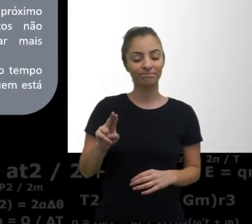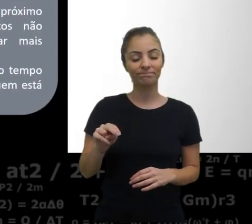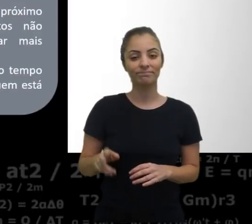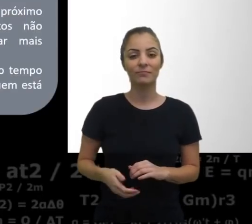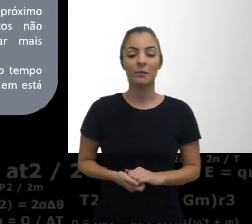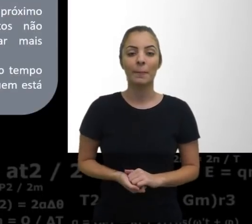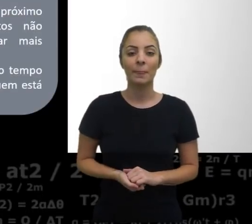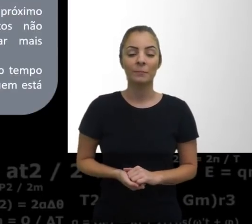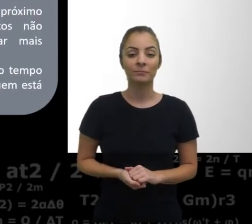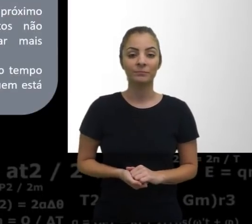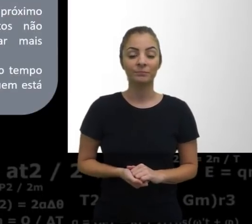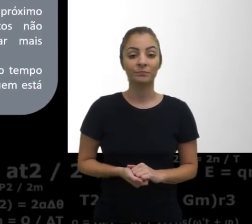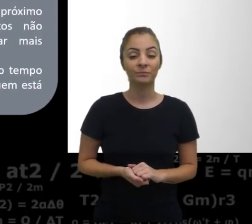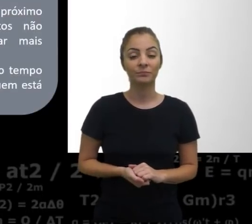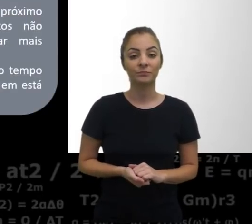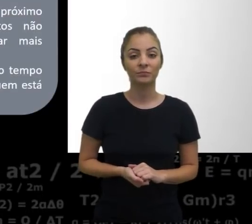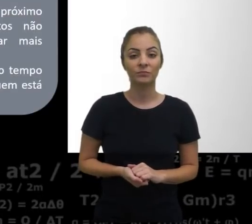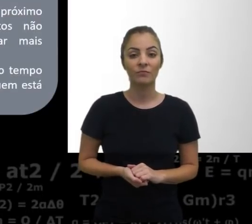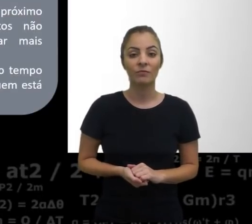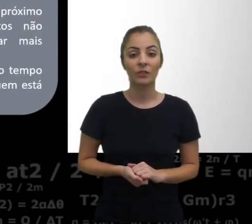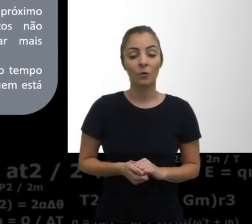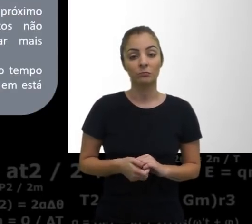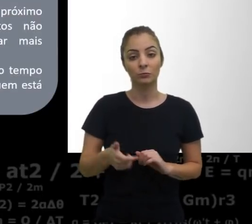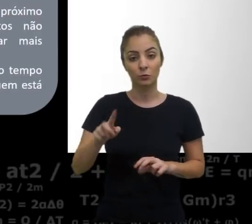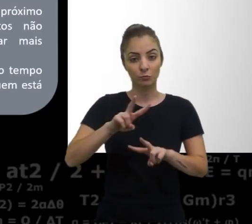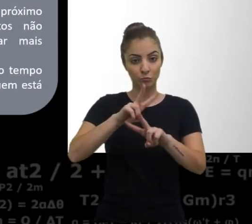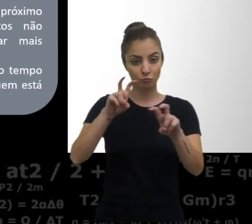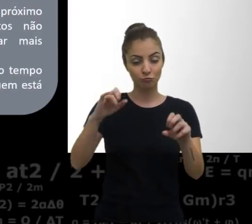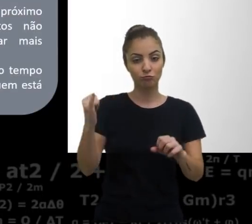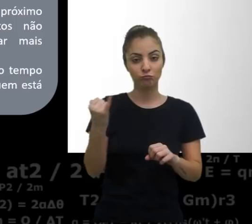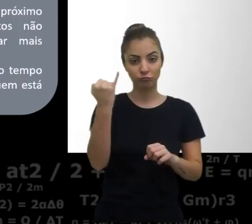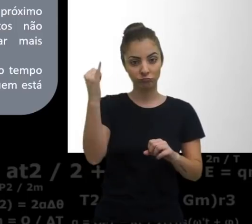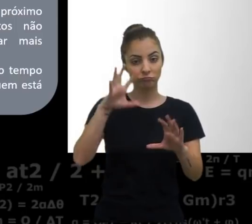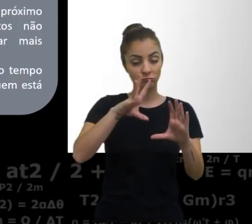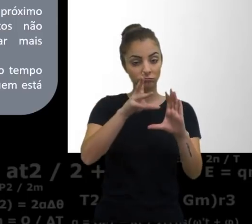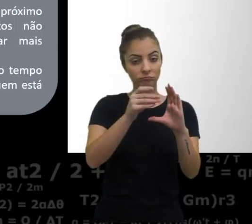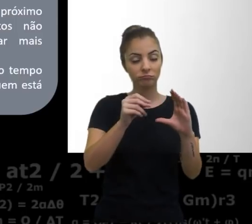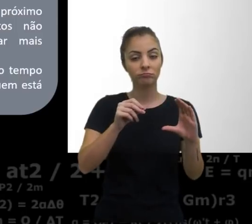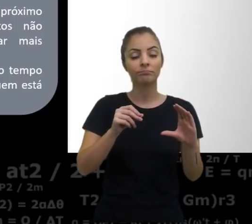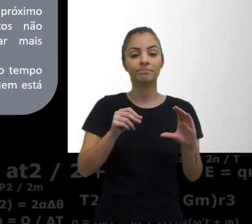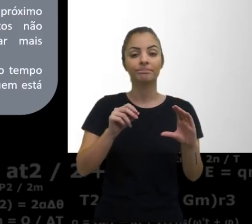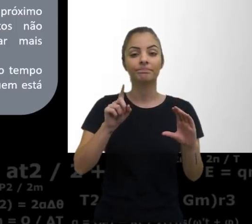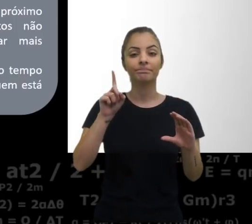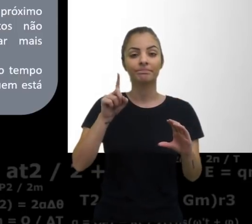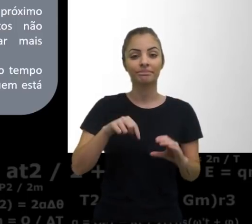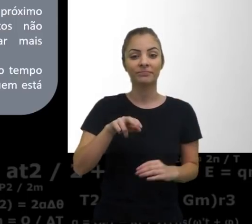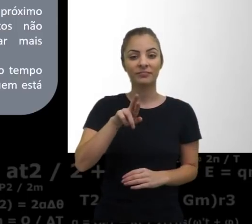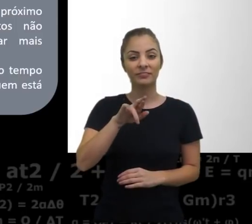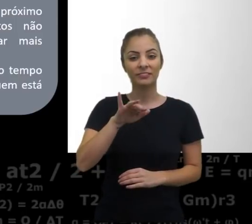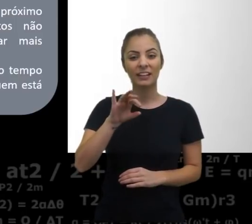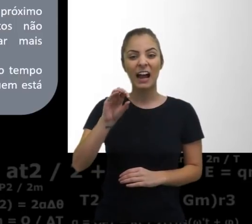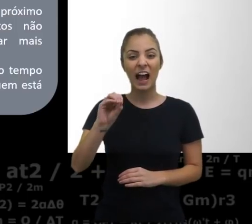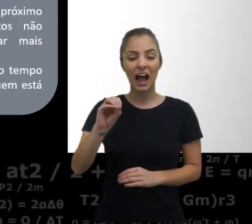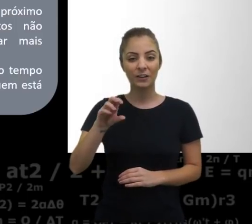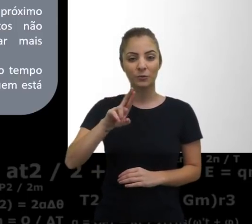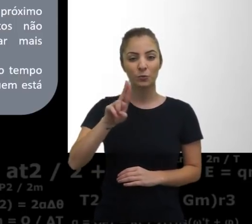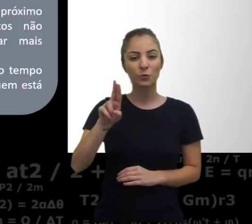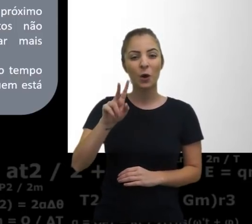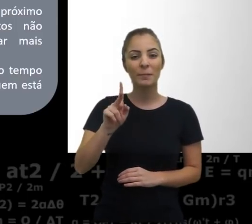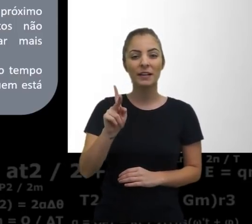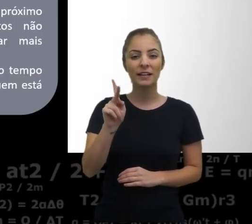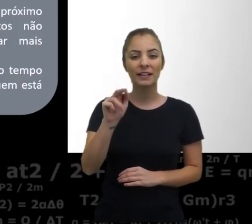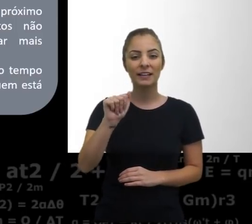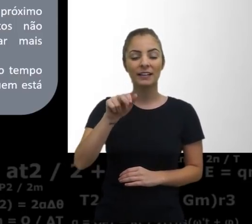Tá? Outra medida importante quando a gente fala de buracos negros é o chamado raio de Schwarzschild.